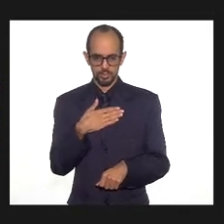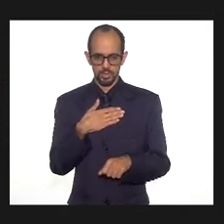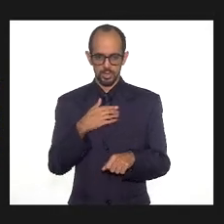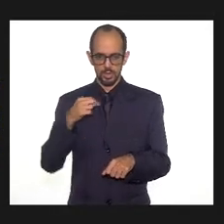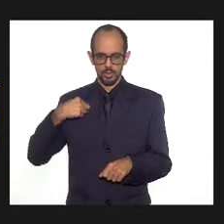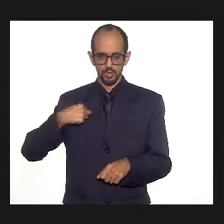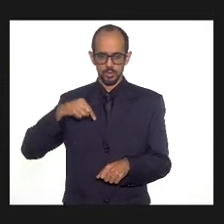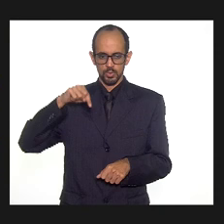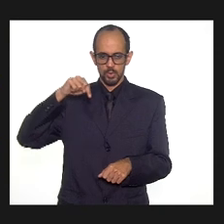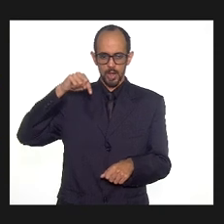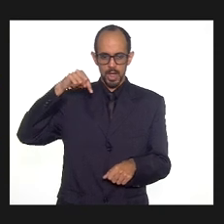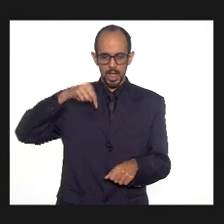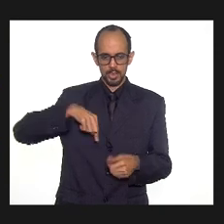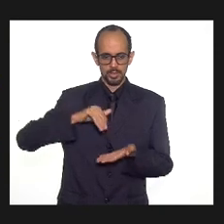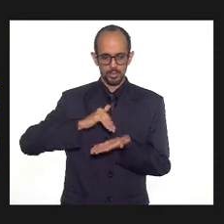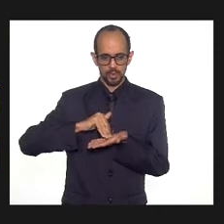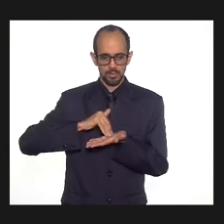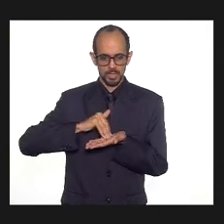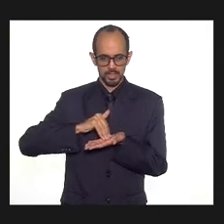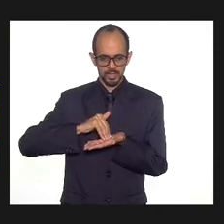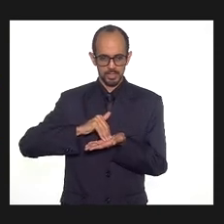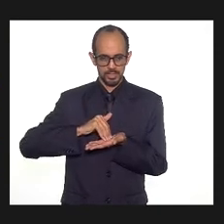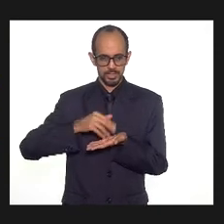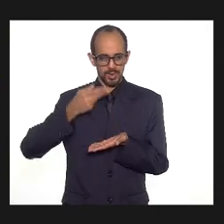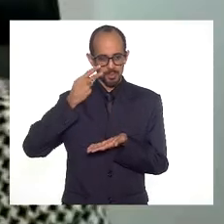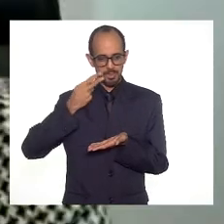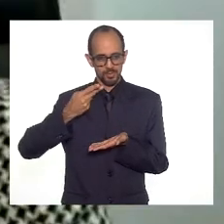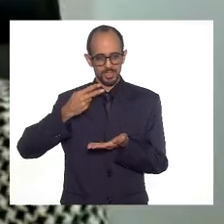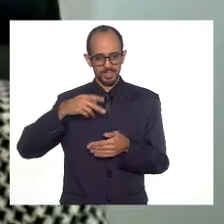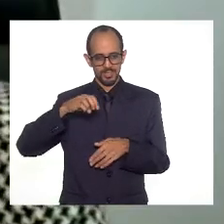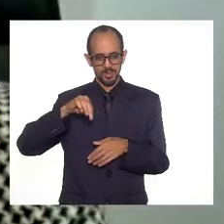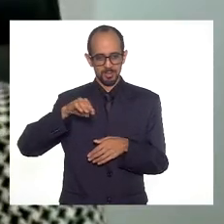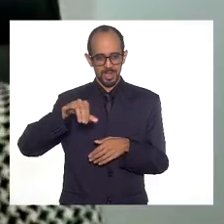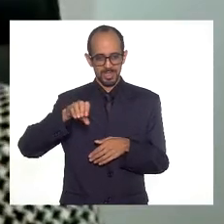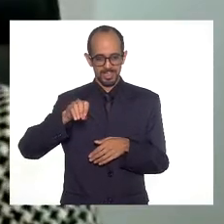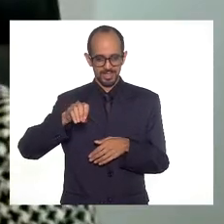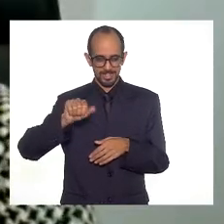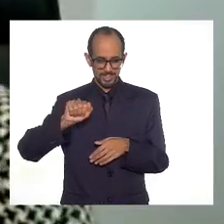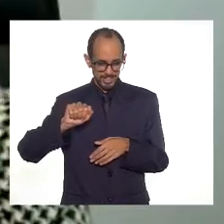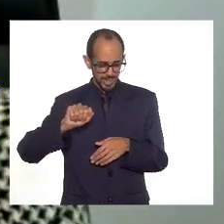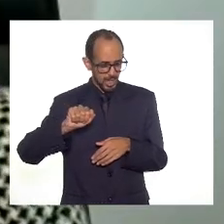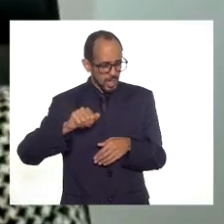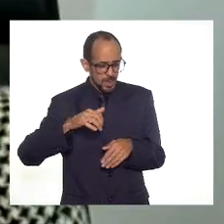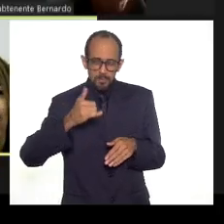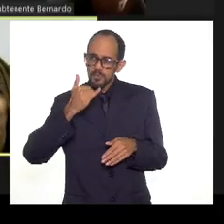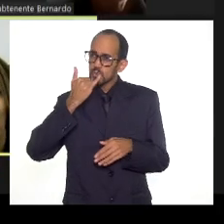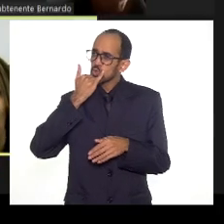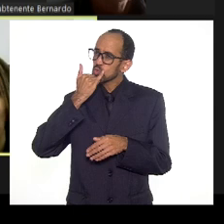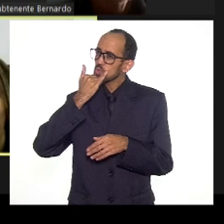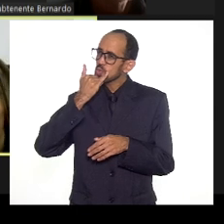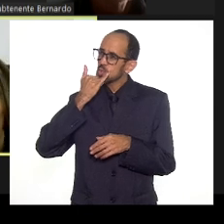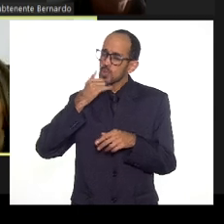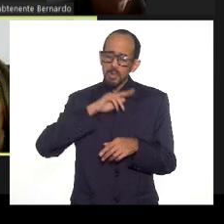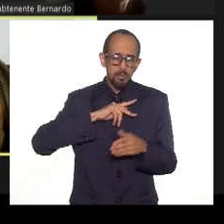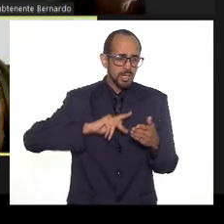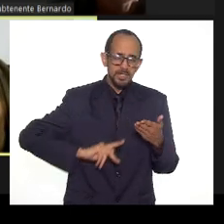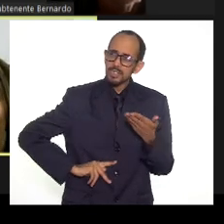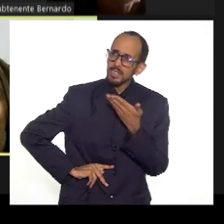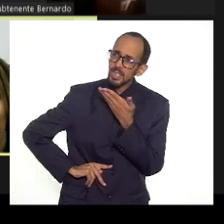e com uma visita ilustre hoje, ó, Maria Eduarda. Presidente, me permita, presidente, e o nosso